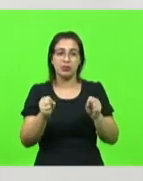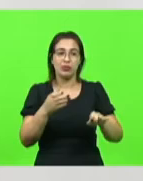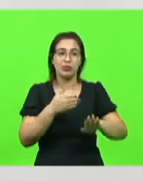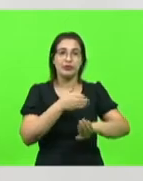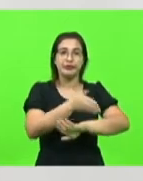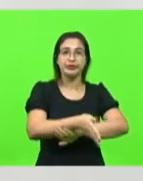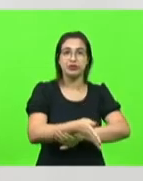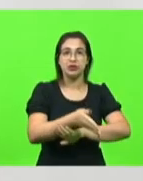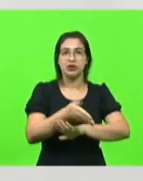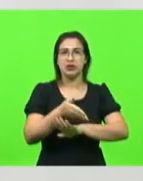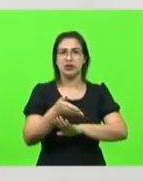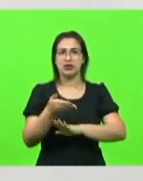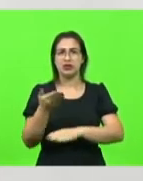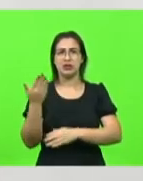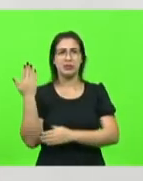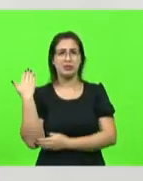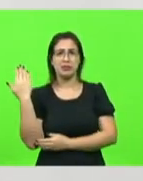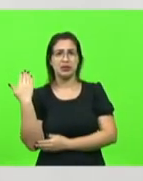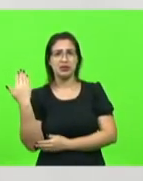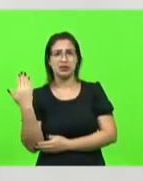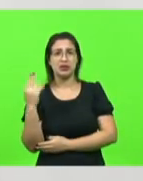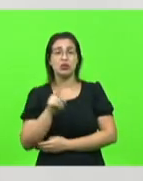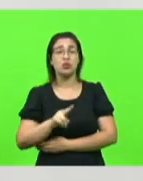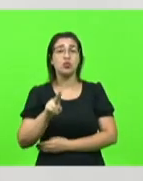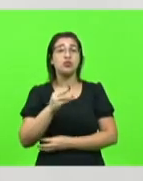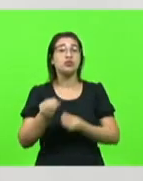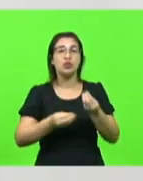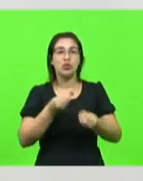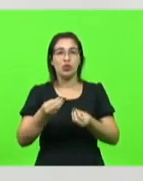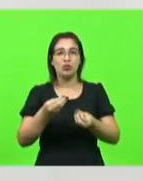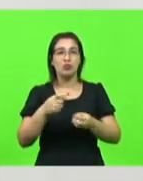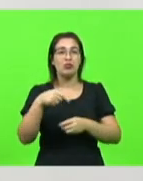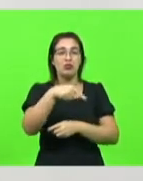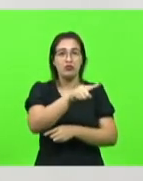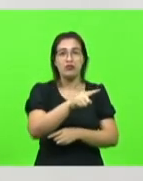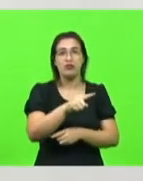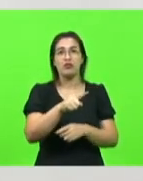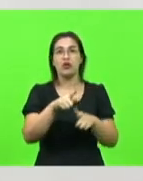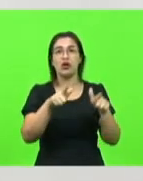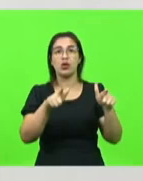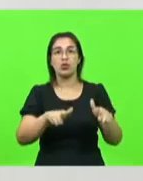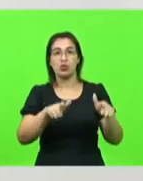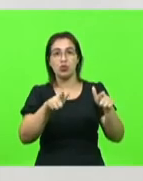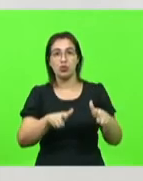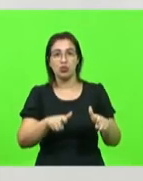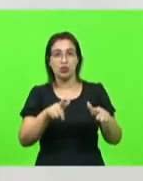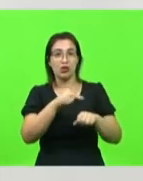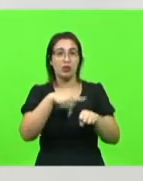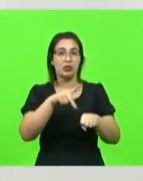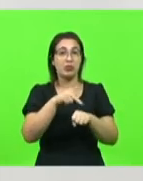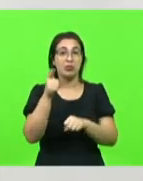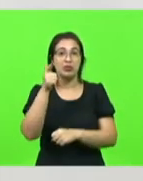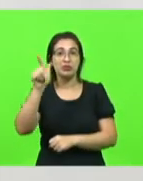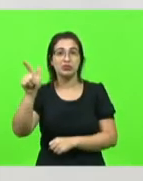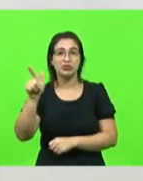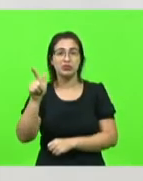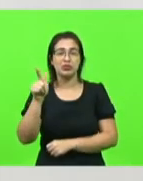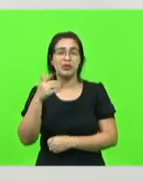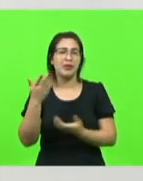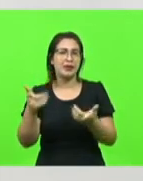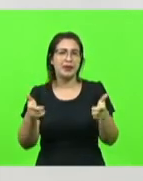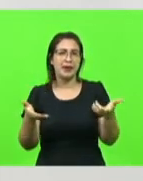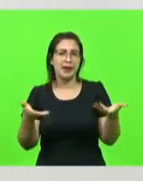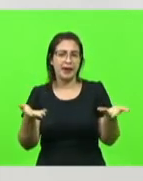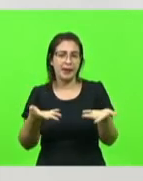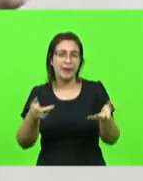tira quando você é estrangeiro. Deputado Berlando, você vai para os Estados Unidos, tem que ter um passaporte para circular. Agora imagina, o manezinho da ilha tem que